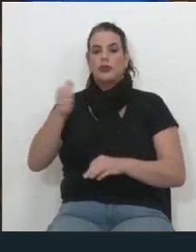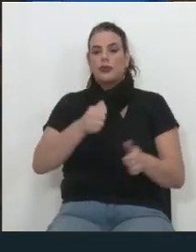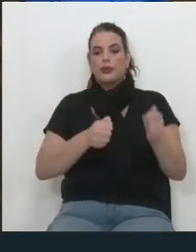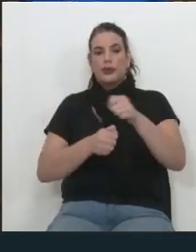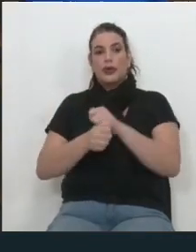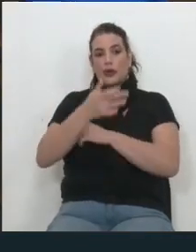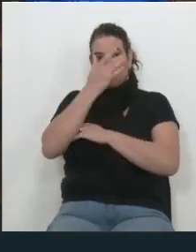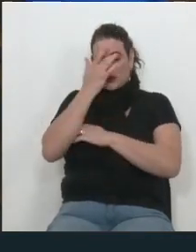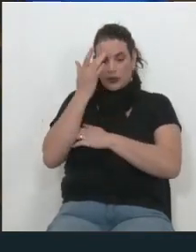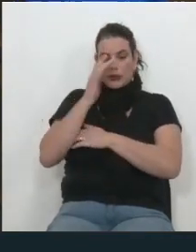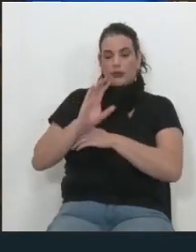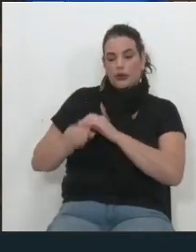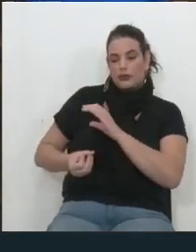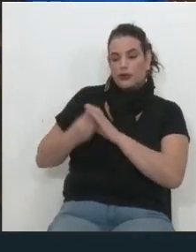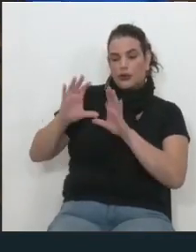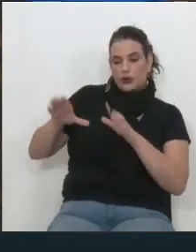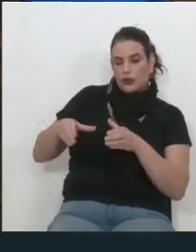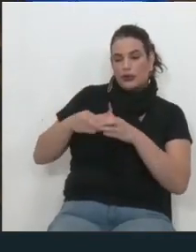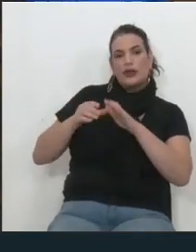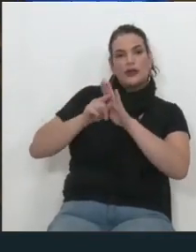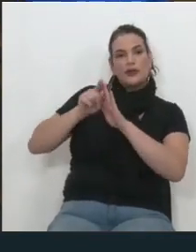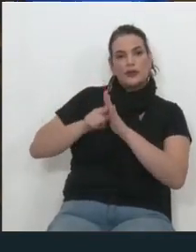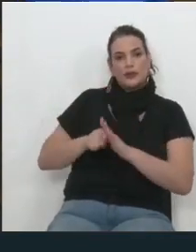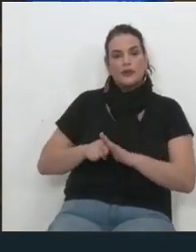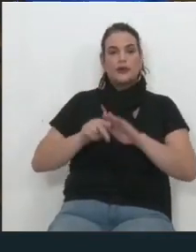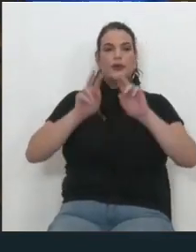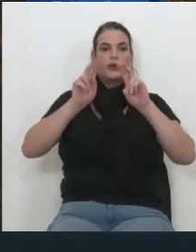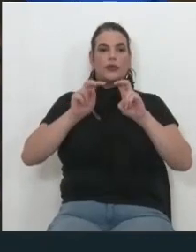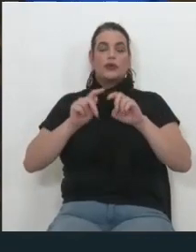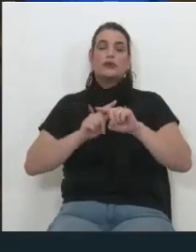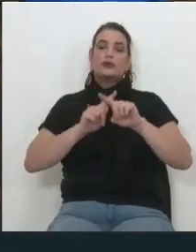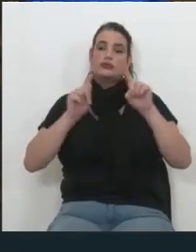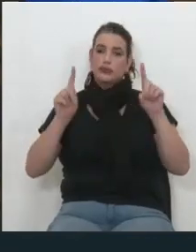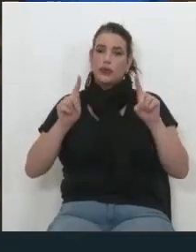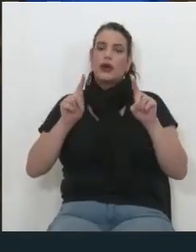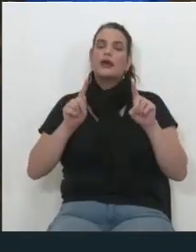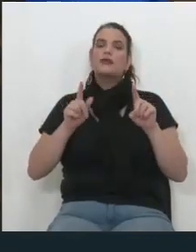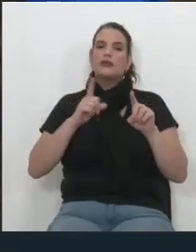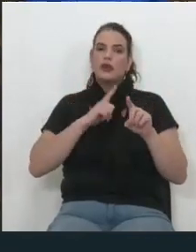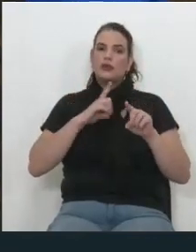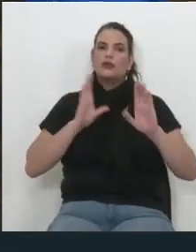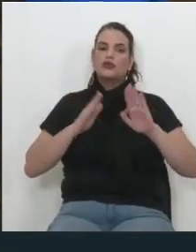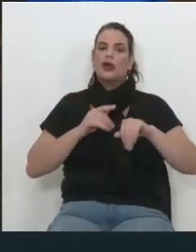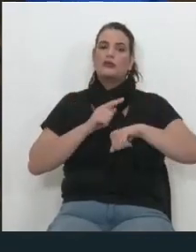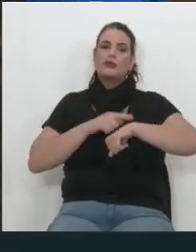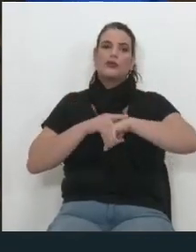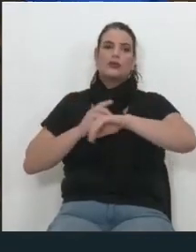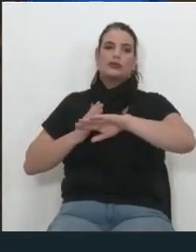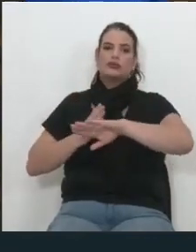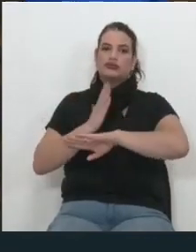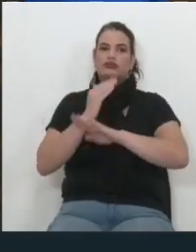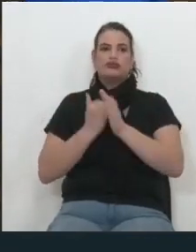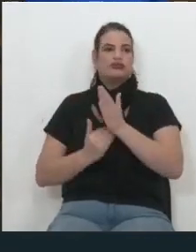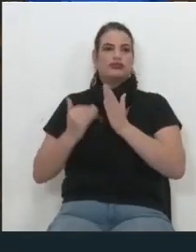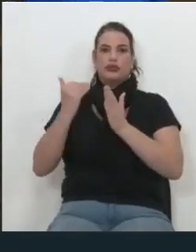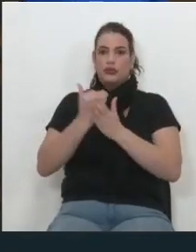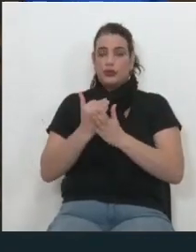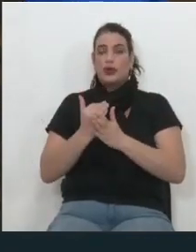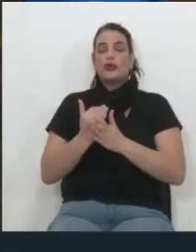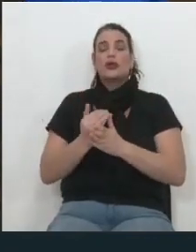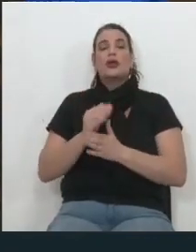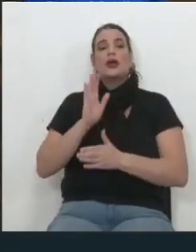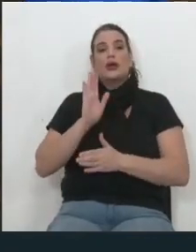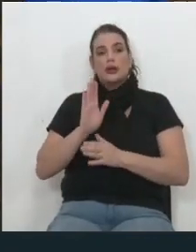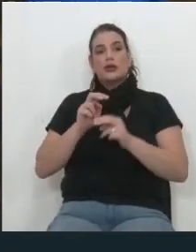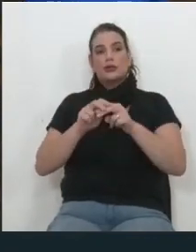da comissão que deverá analisar o assunto, uma vez que estamos com um prazo extrapolado, sendo que, diante